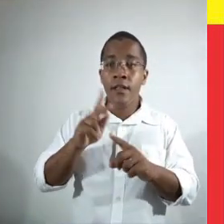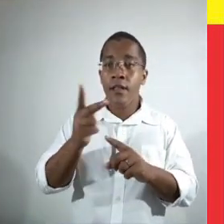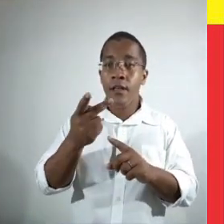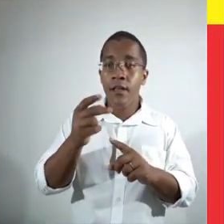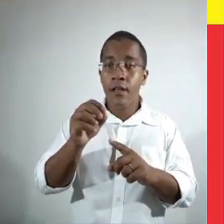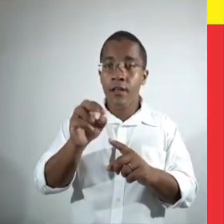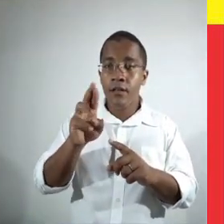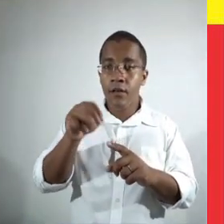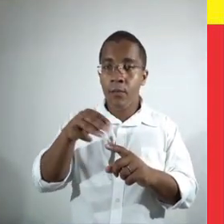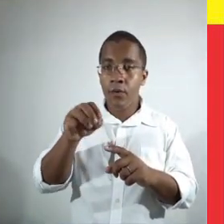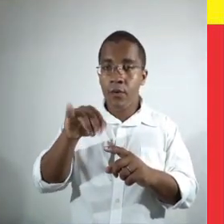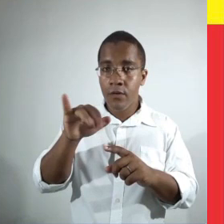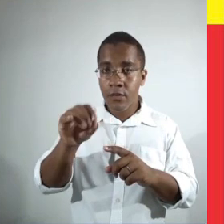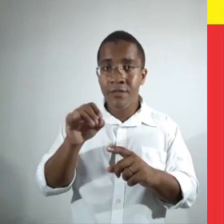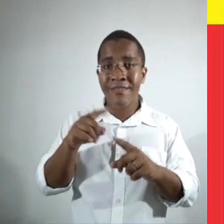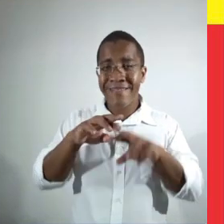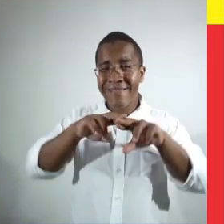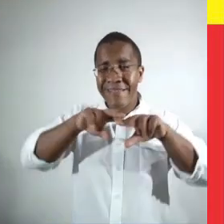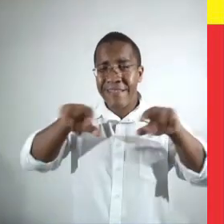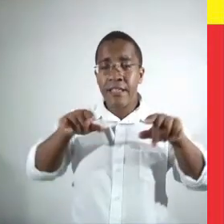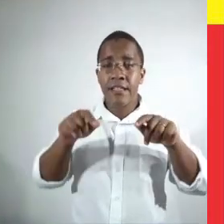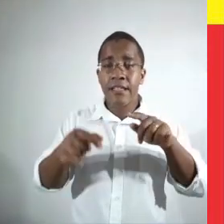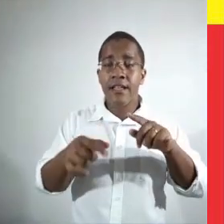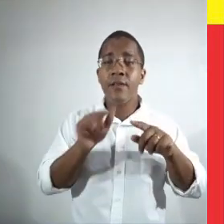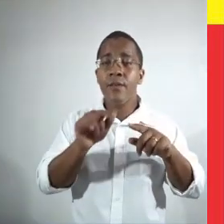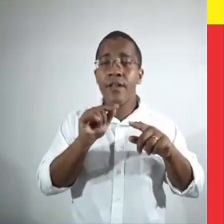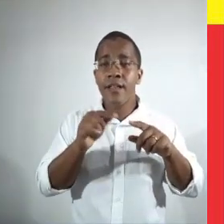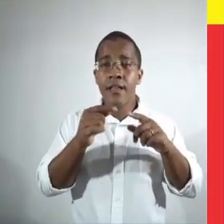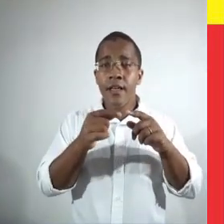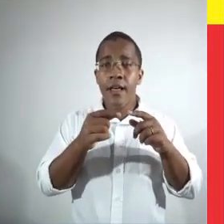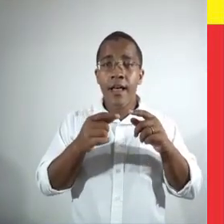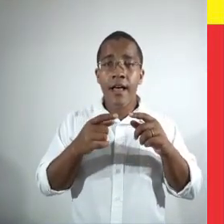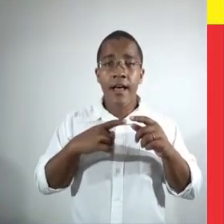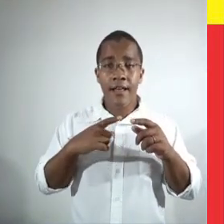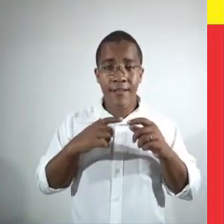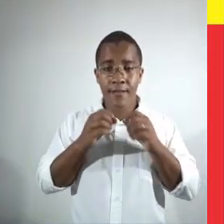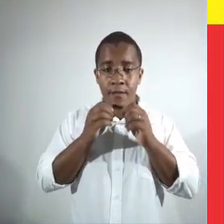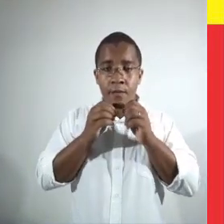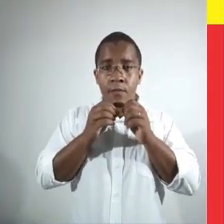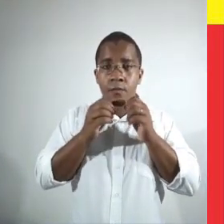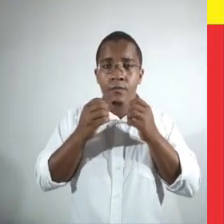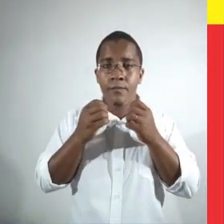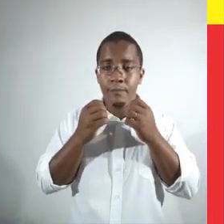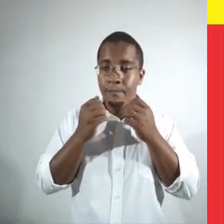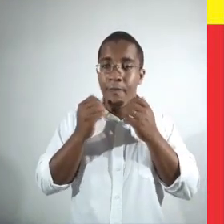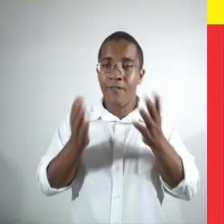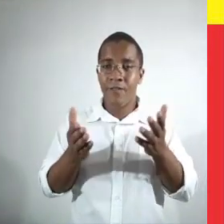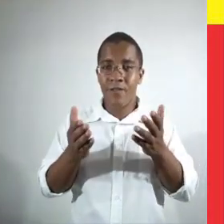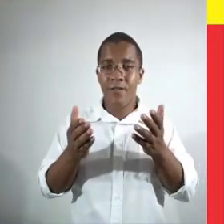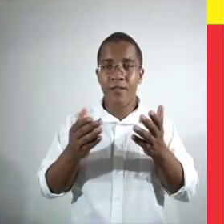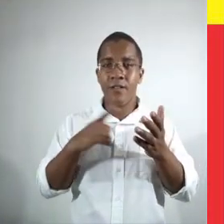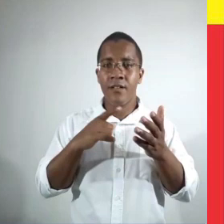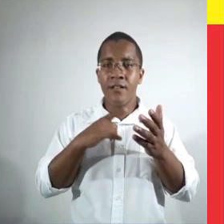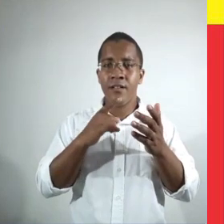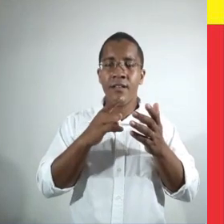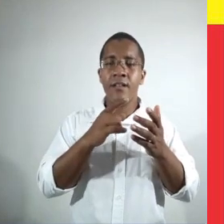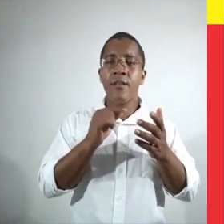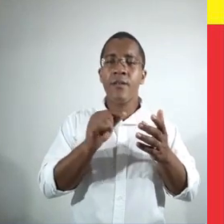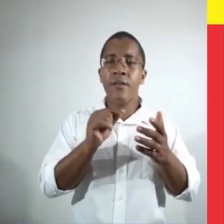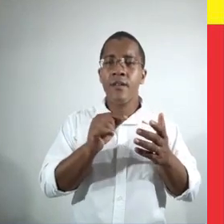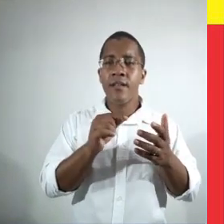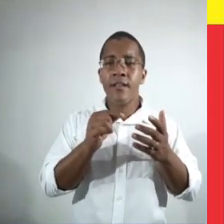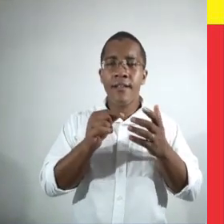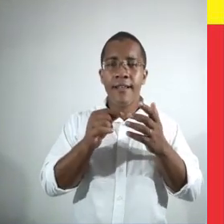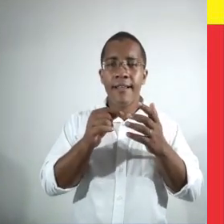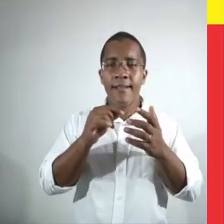produção de hormônio, várias substâncias vão sendo secretadas no nosso organismo e com isso, com os hormônios e